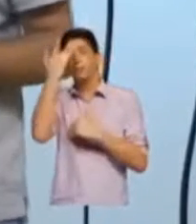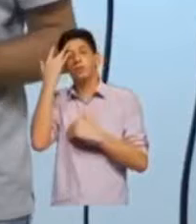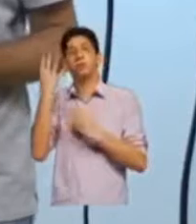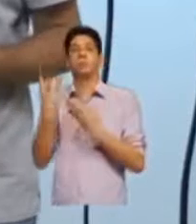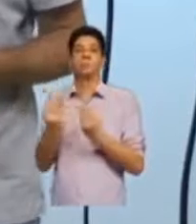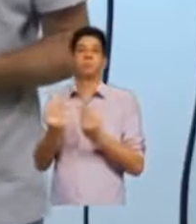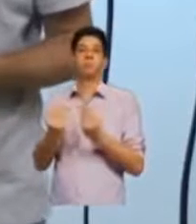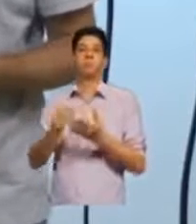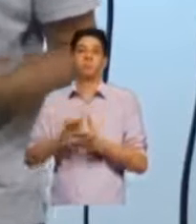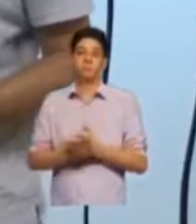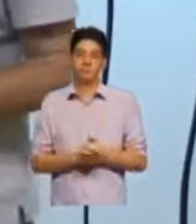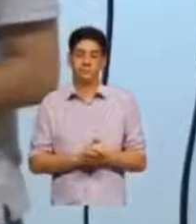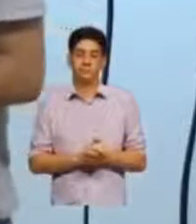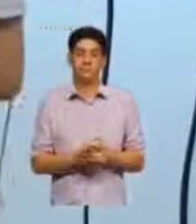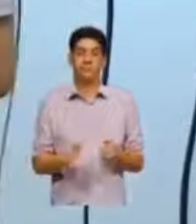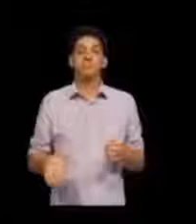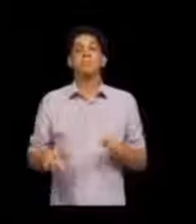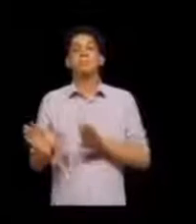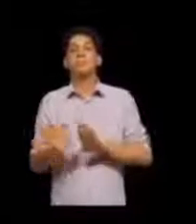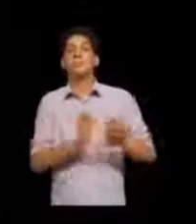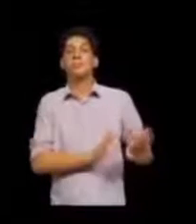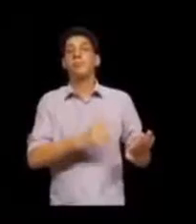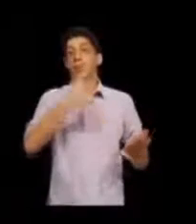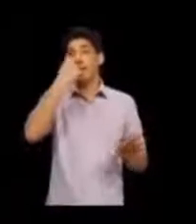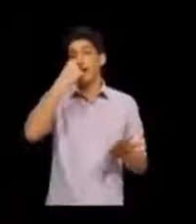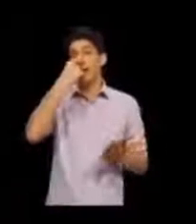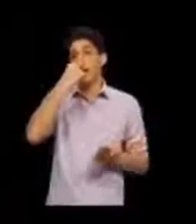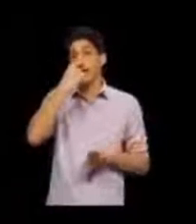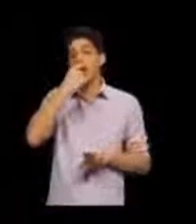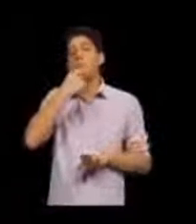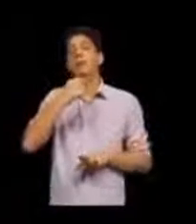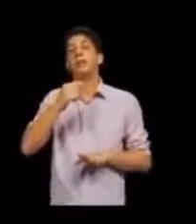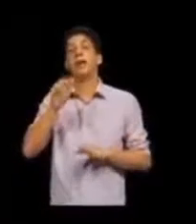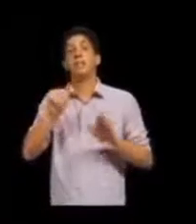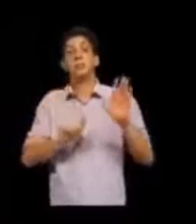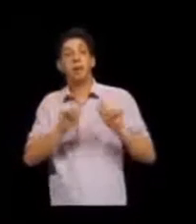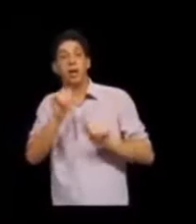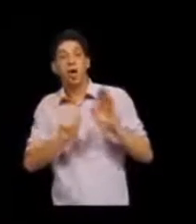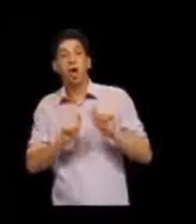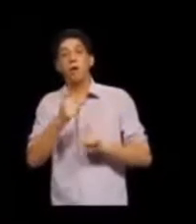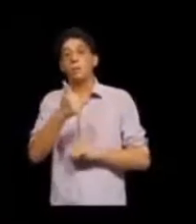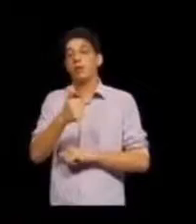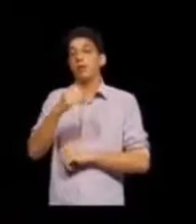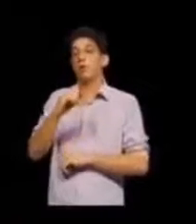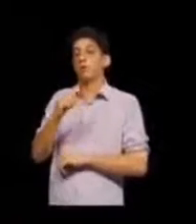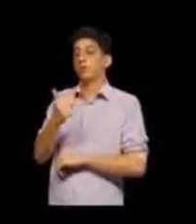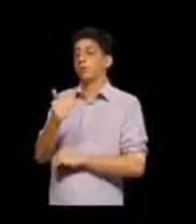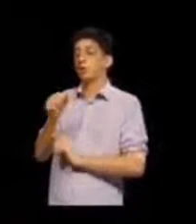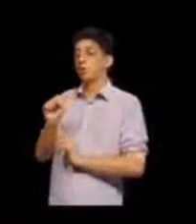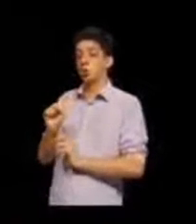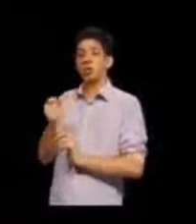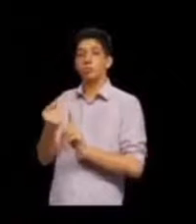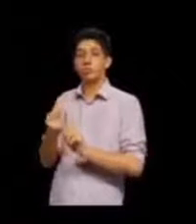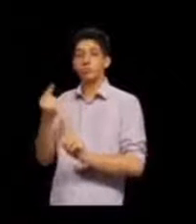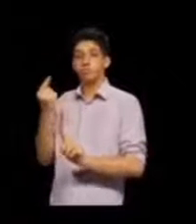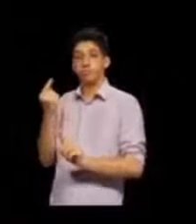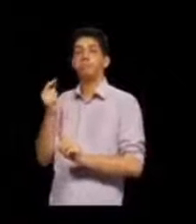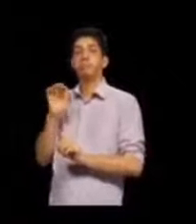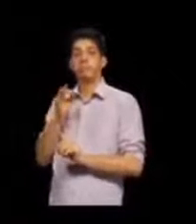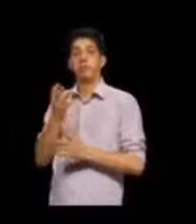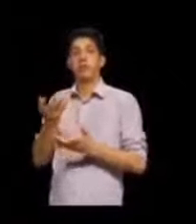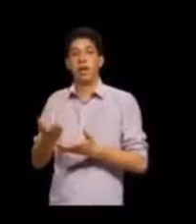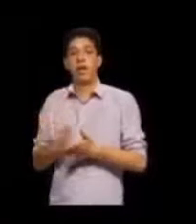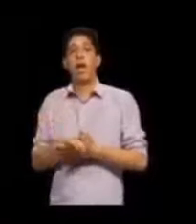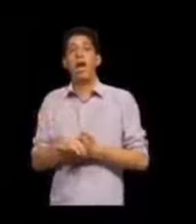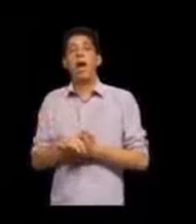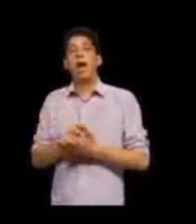A gripe espanhola, que foi 1918, tá? Em 2 anos. A gente fala que a gripe espanhola é a